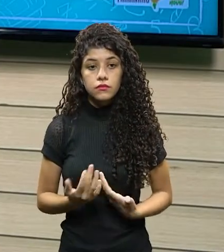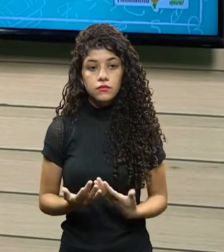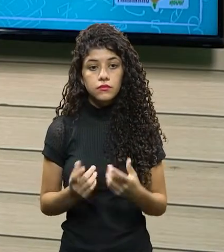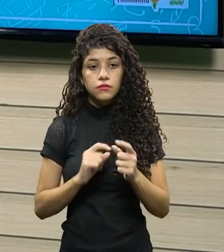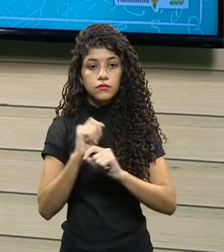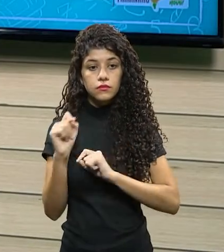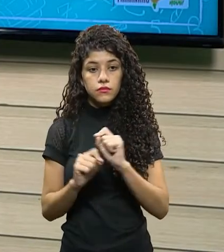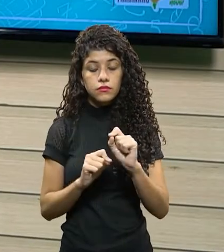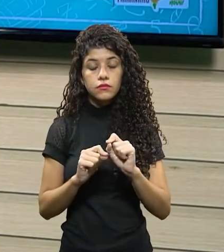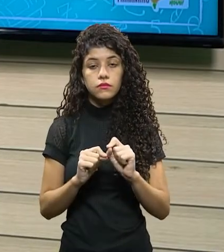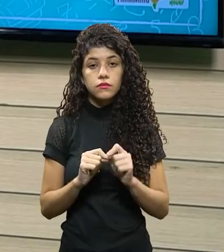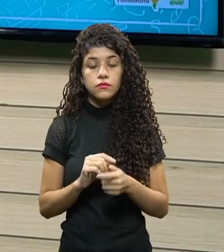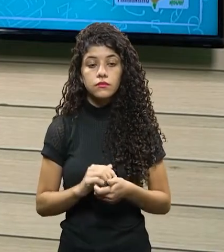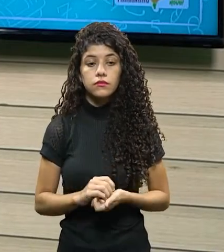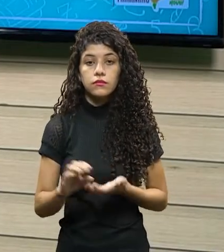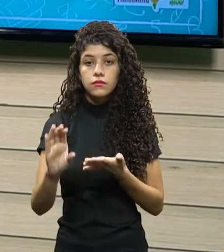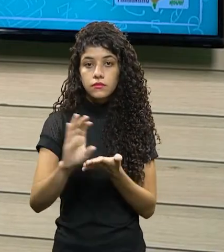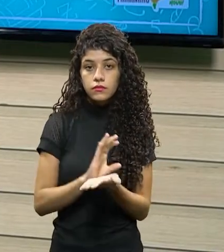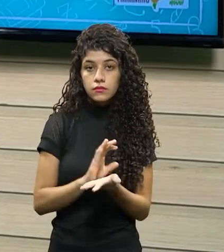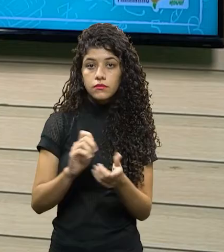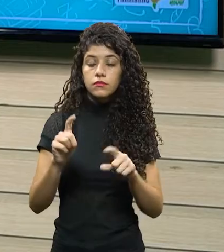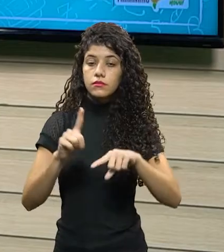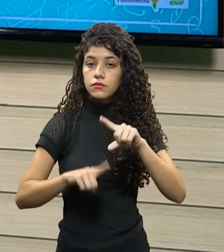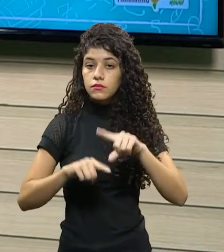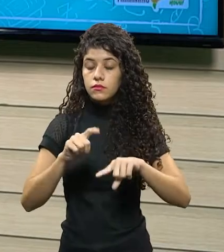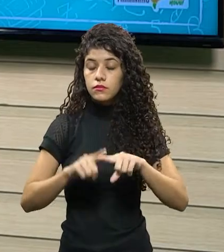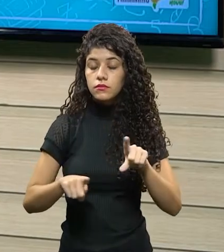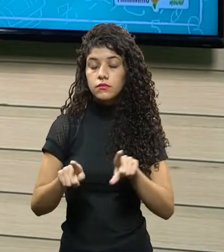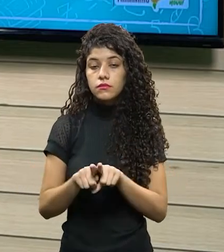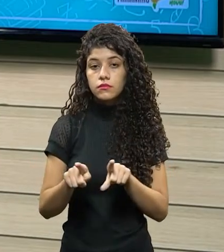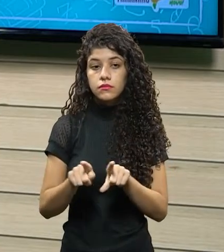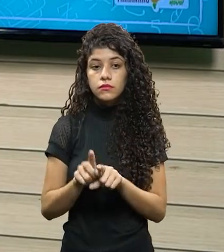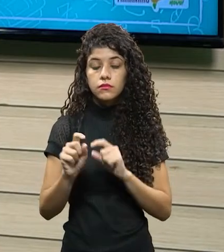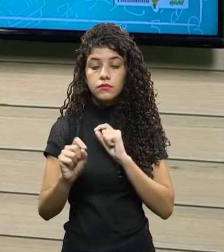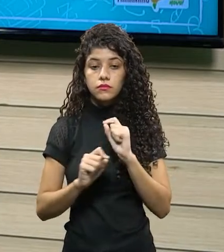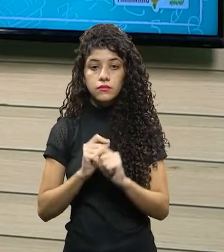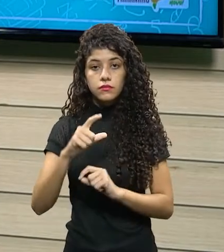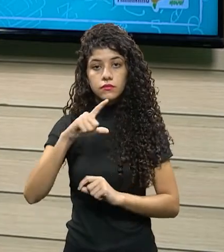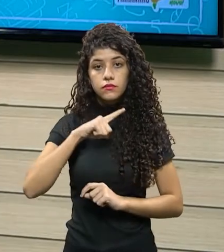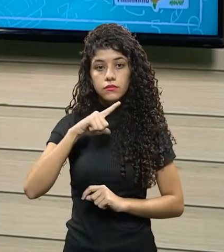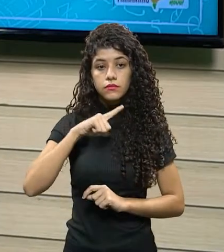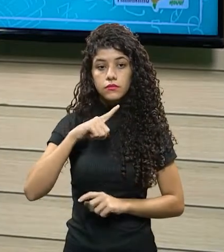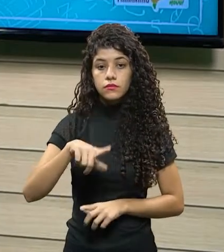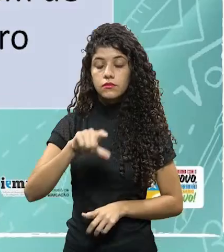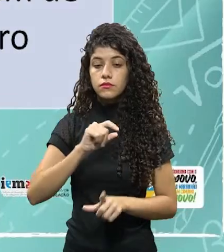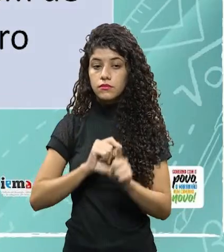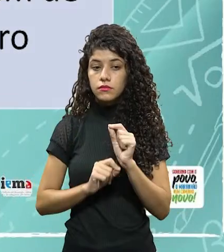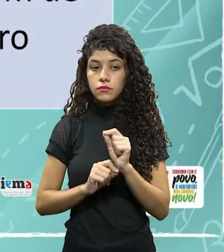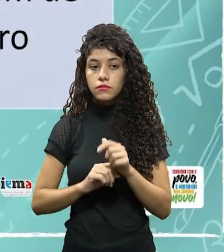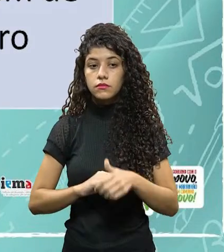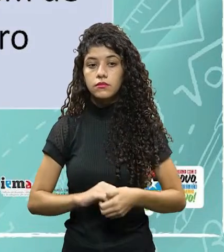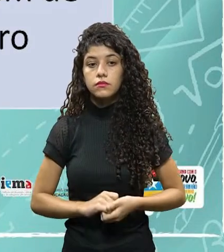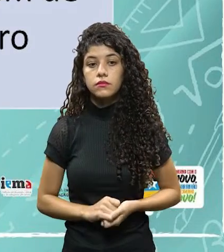quê? Ao custo de aquisição de mercadorias, de materiais, matéria-primas, para justamente ter uma tomada de decisão.